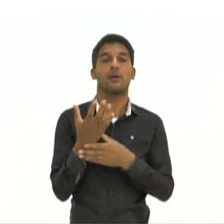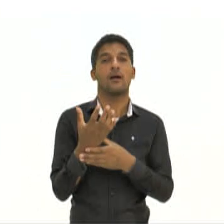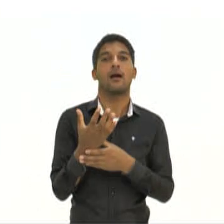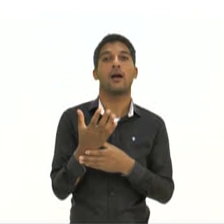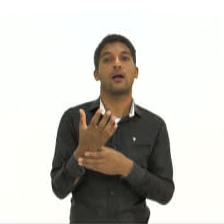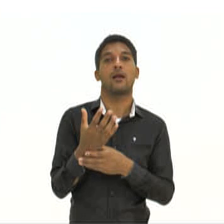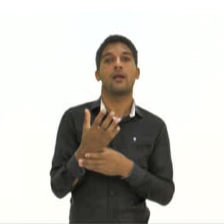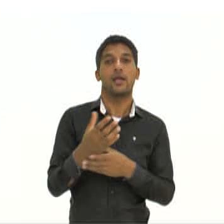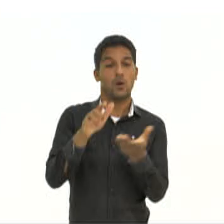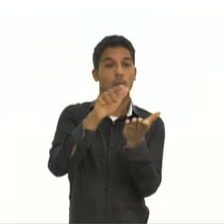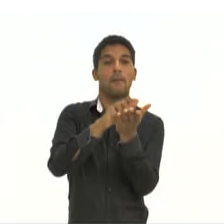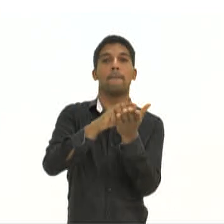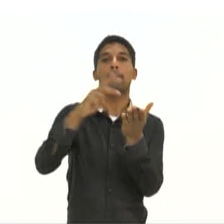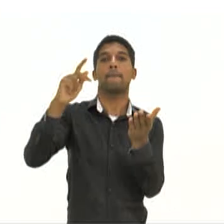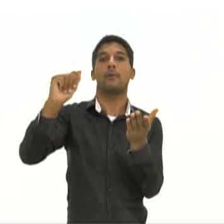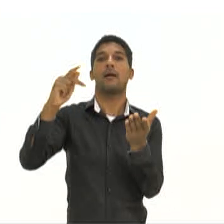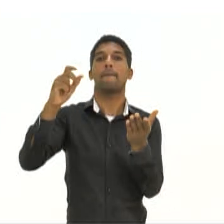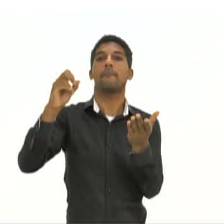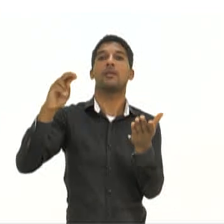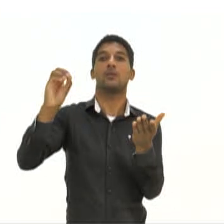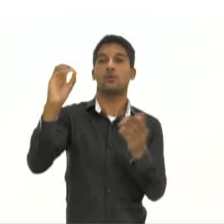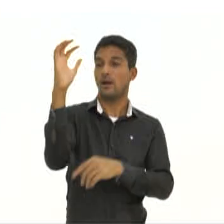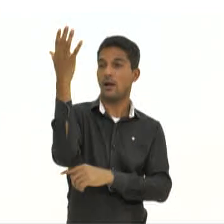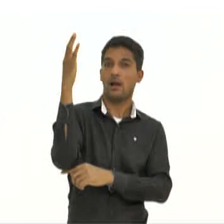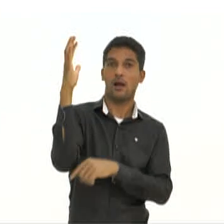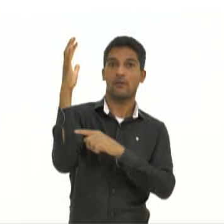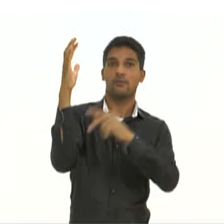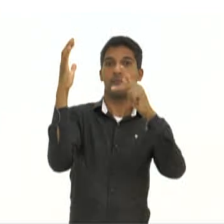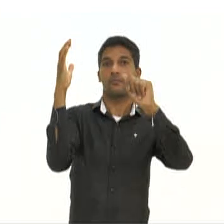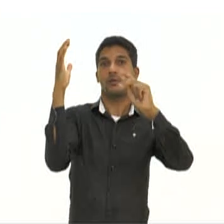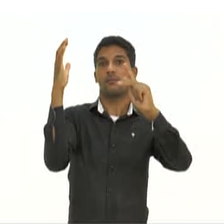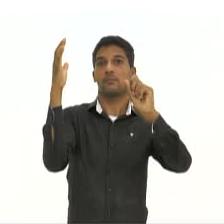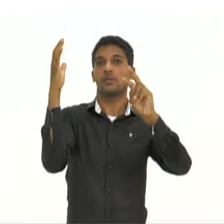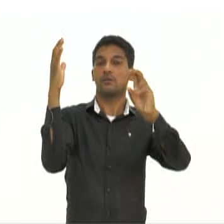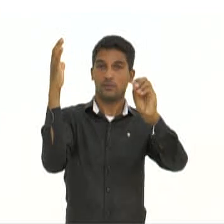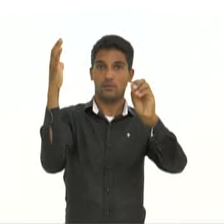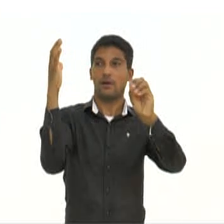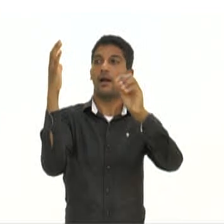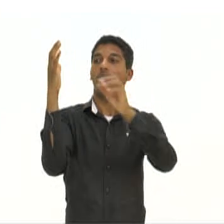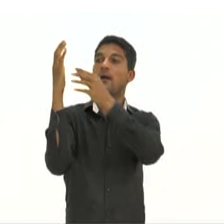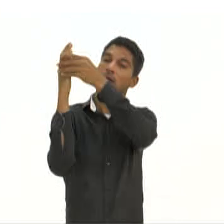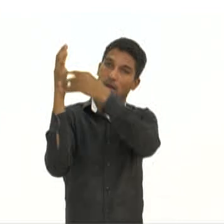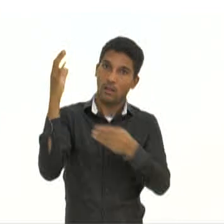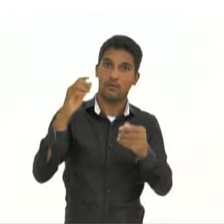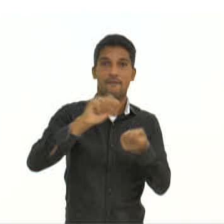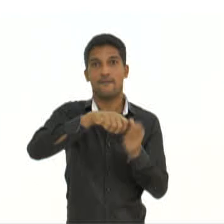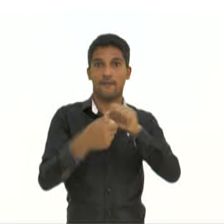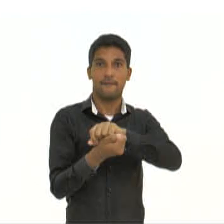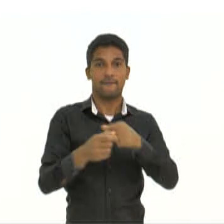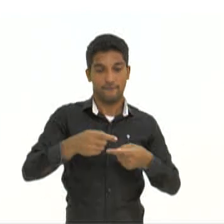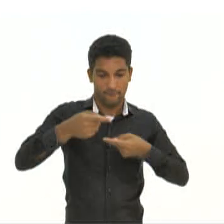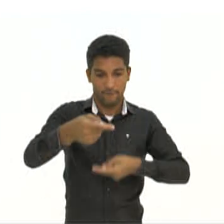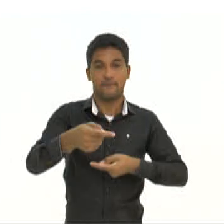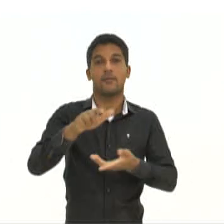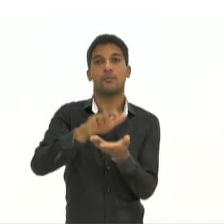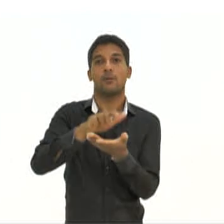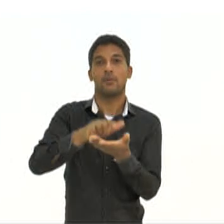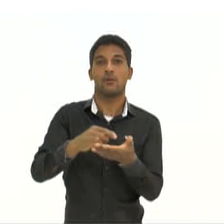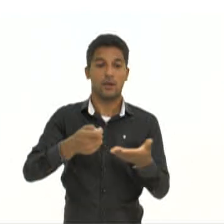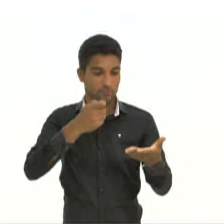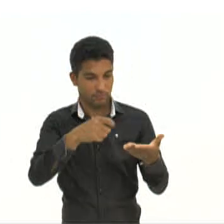tipo de papel feito com uma planta chamada papiro e que serviu de suporte para as pessoas escreverem e enviar